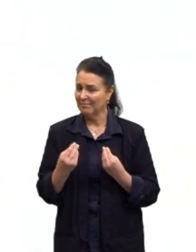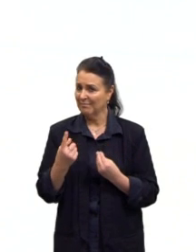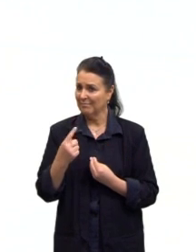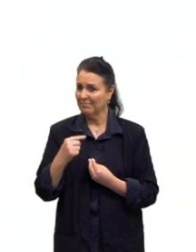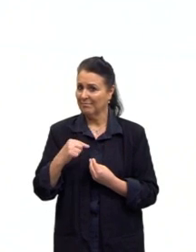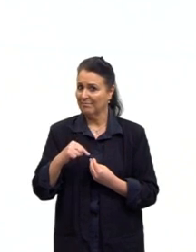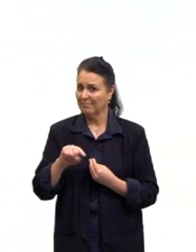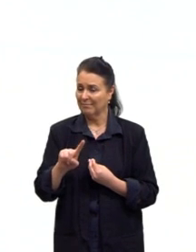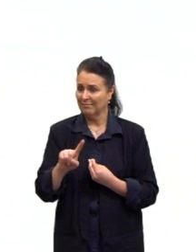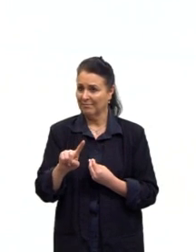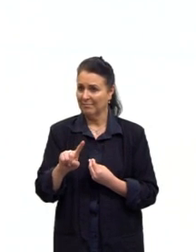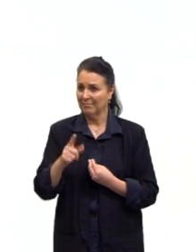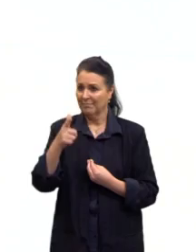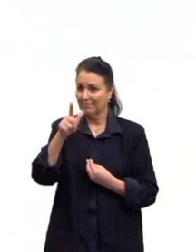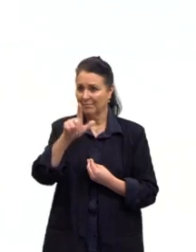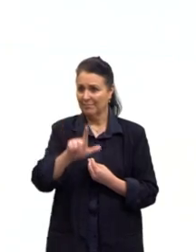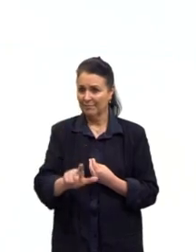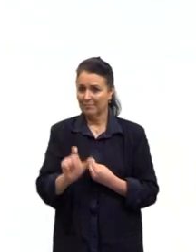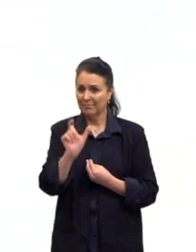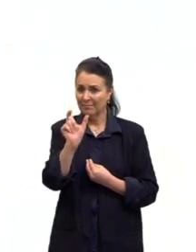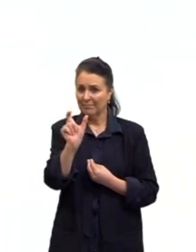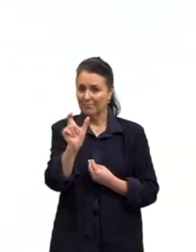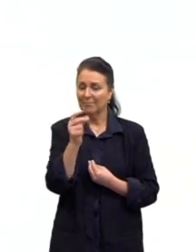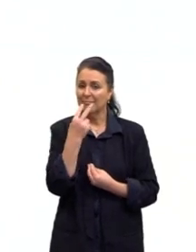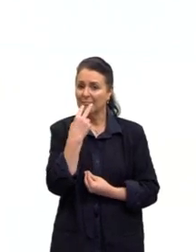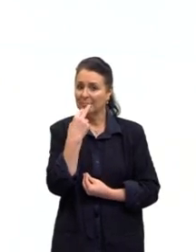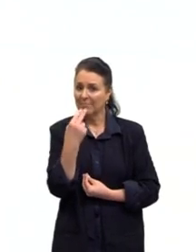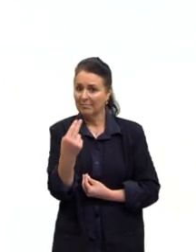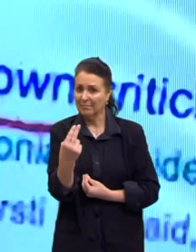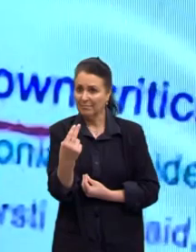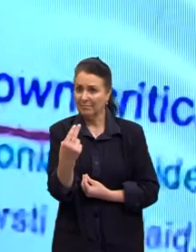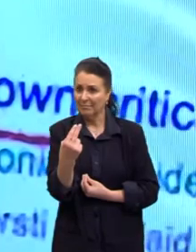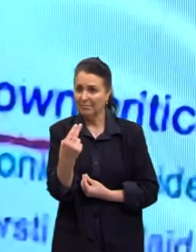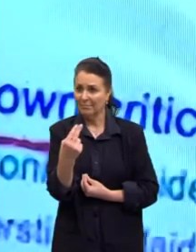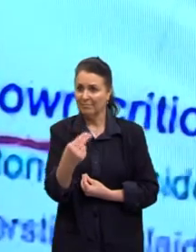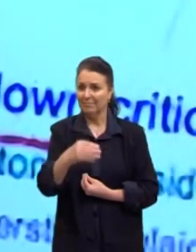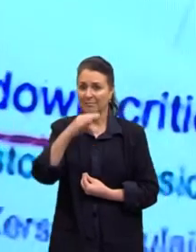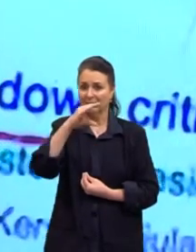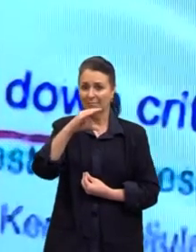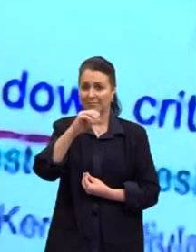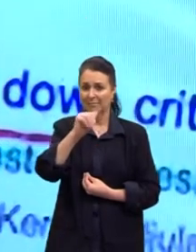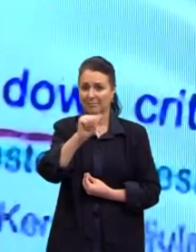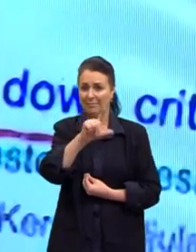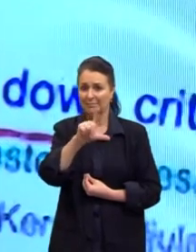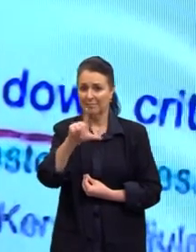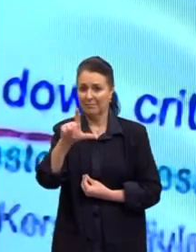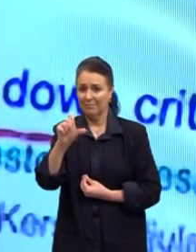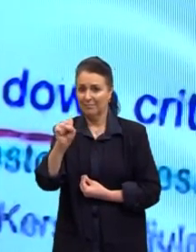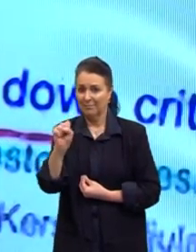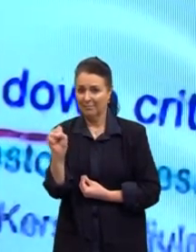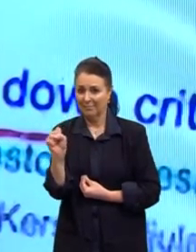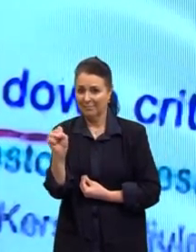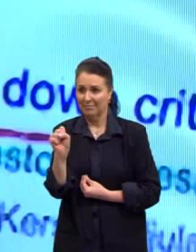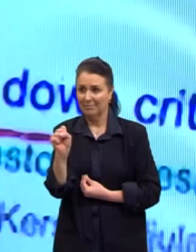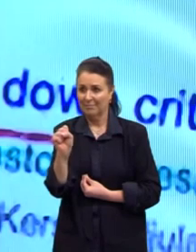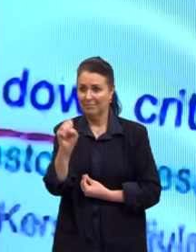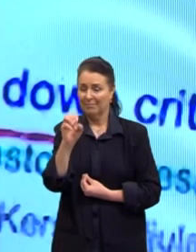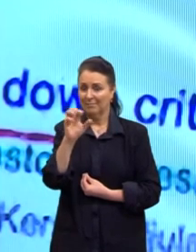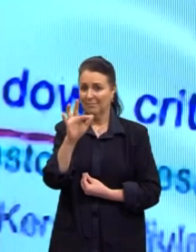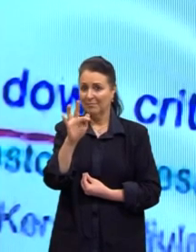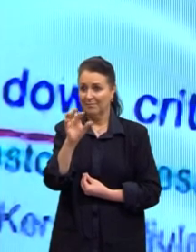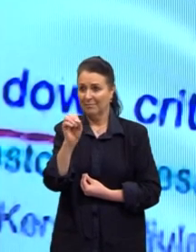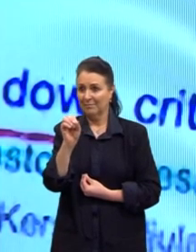olha o Call de novo aqui lembram do Call Call nós vimos